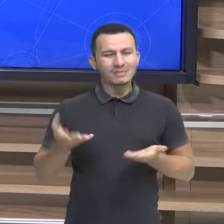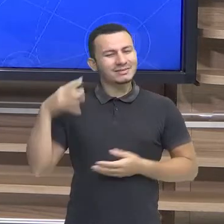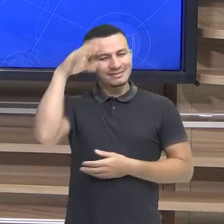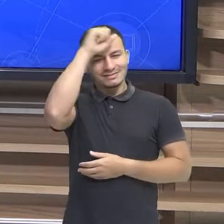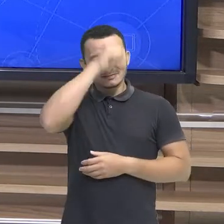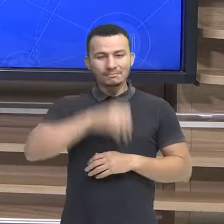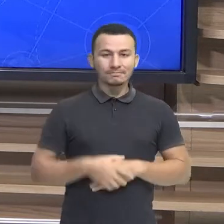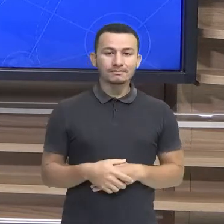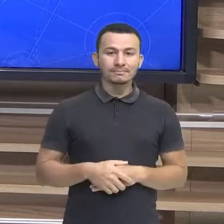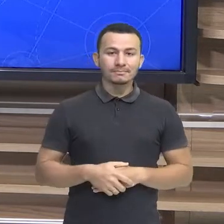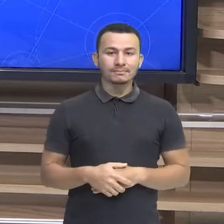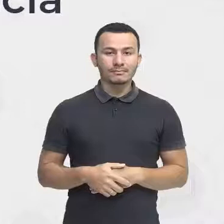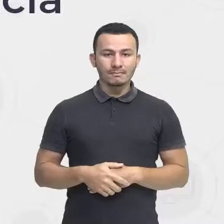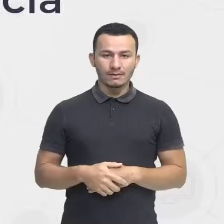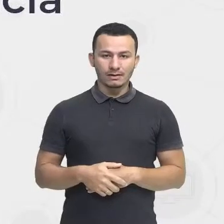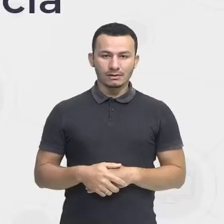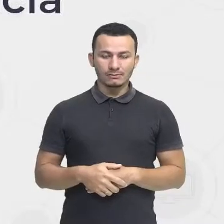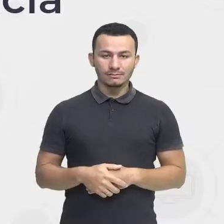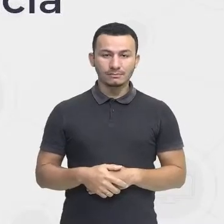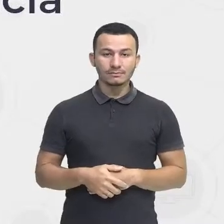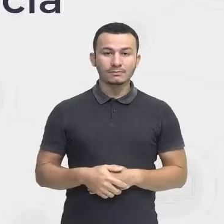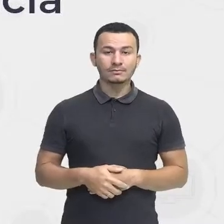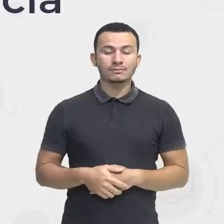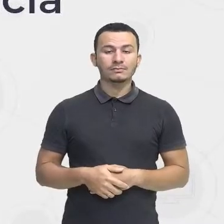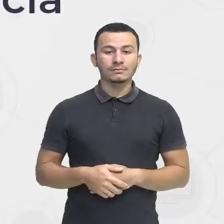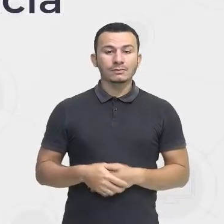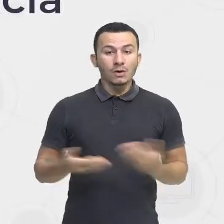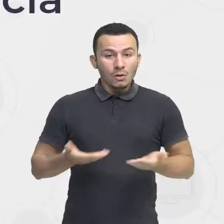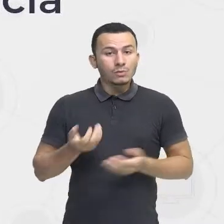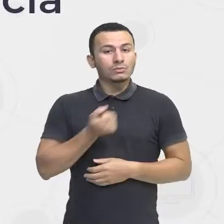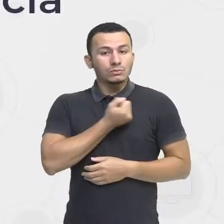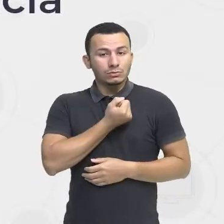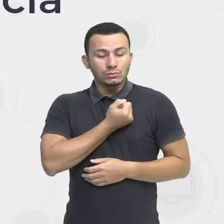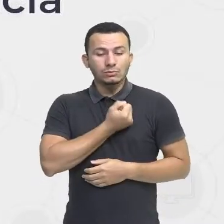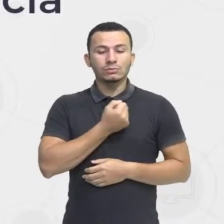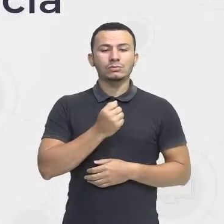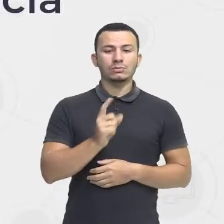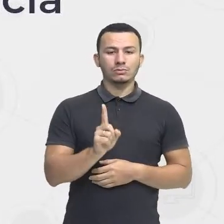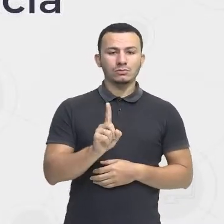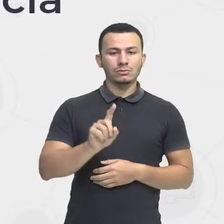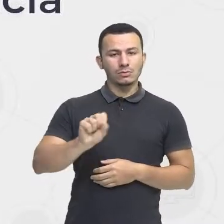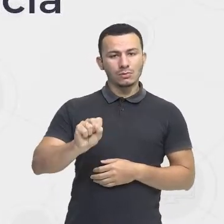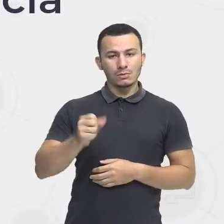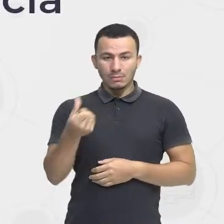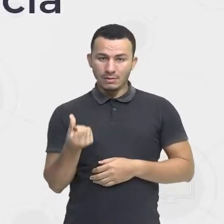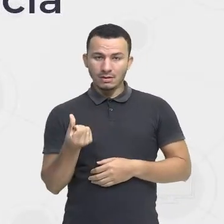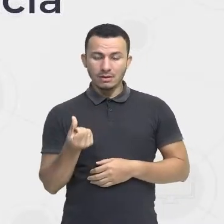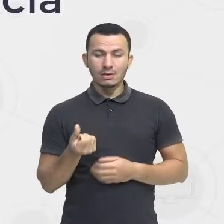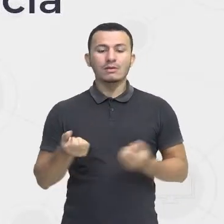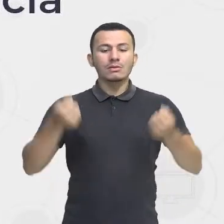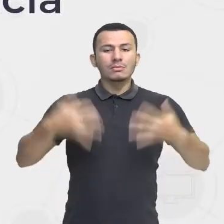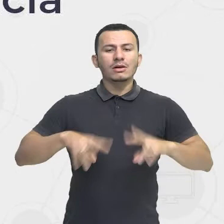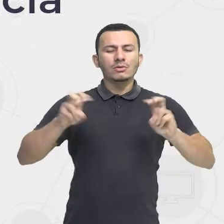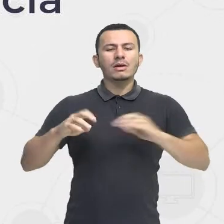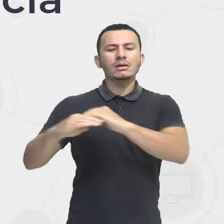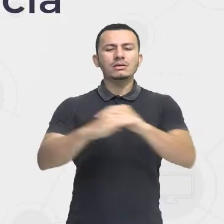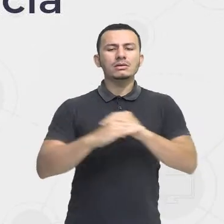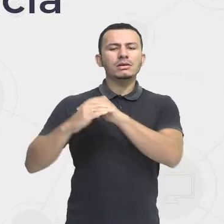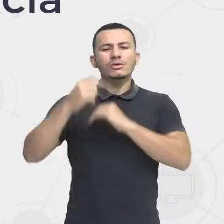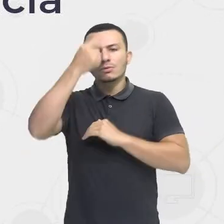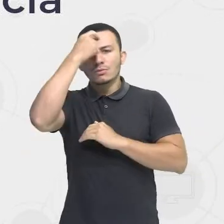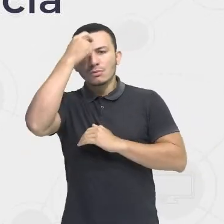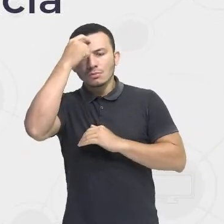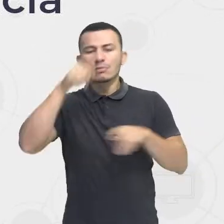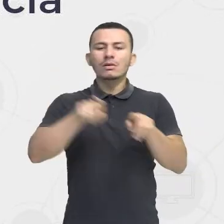Então vamos lá, olha só, nós estamos aqui na aula 186, nós vamos falar sobre o senso comum e